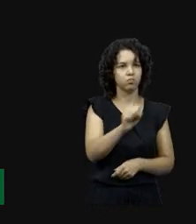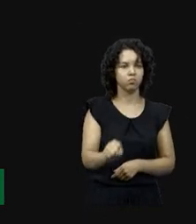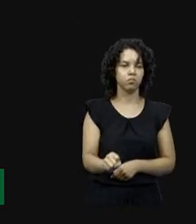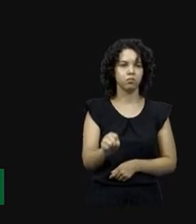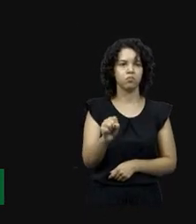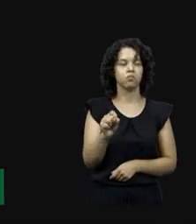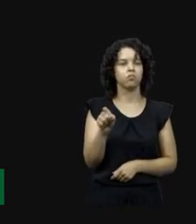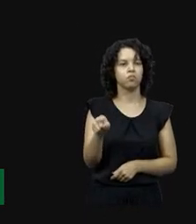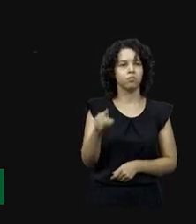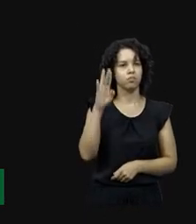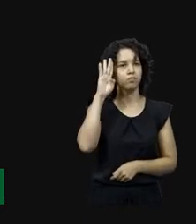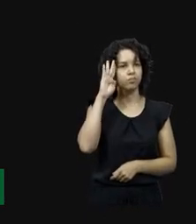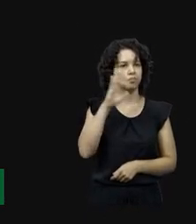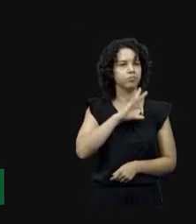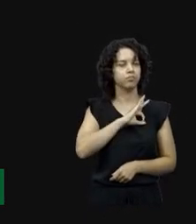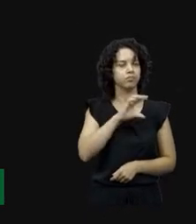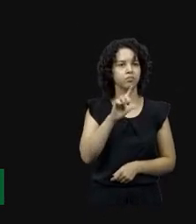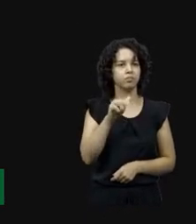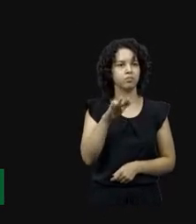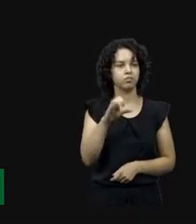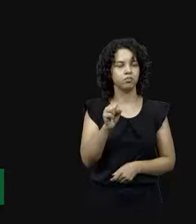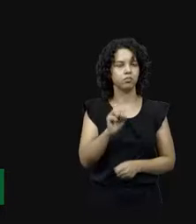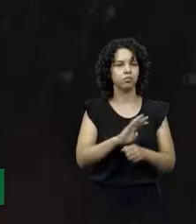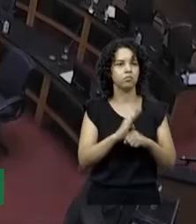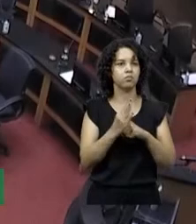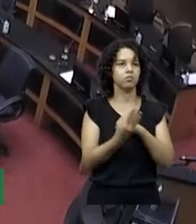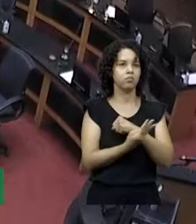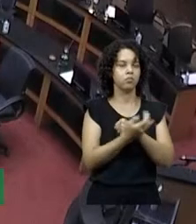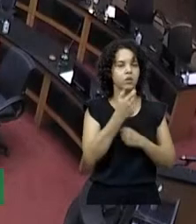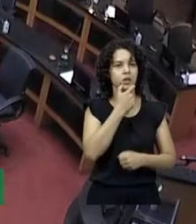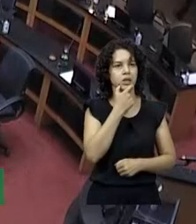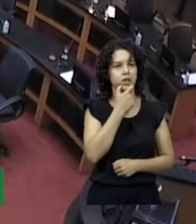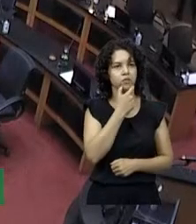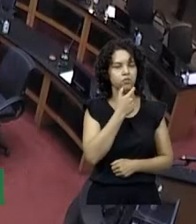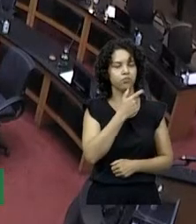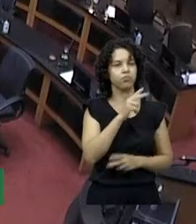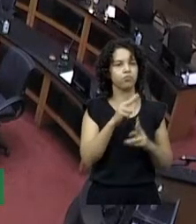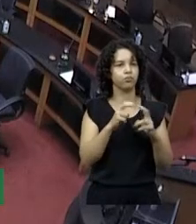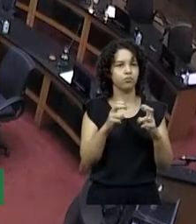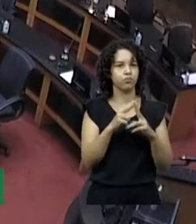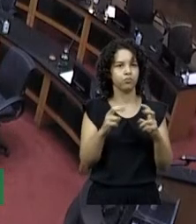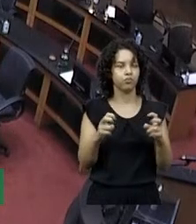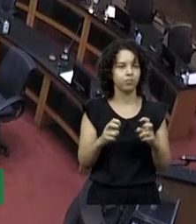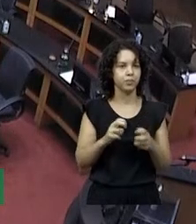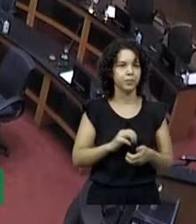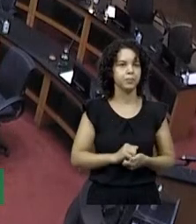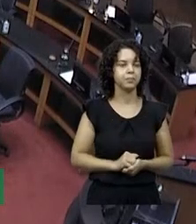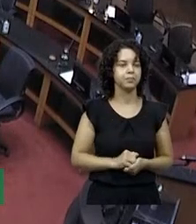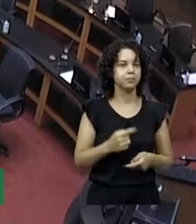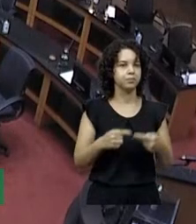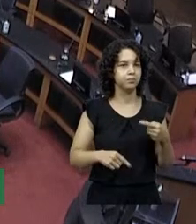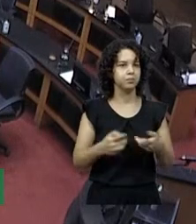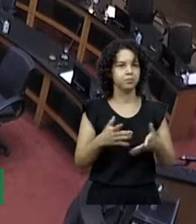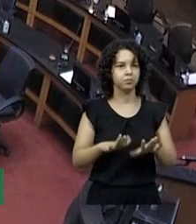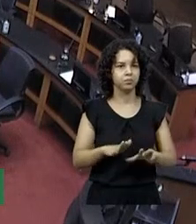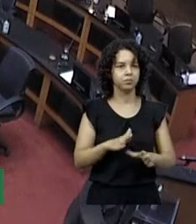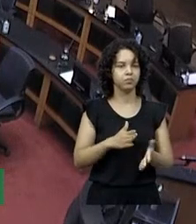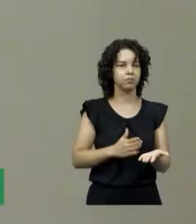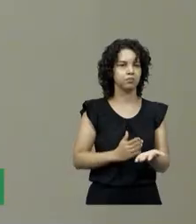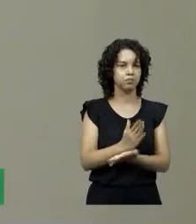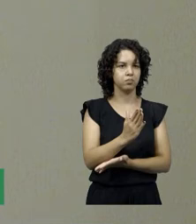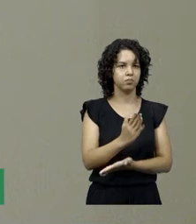Fernando no bairro Ingleses, Florianópolis. Em discussão, não havendo quem queira discutir, em votação, está